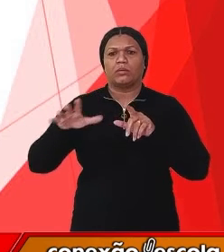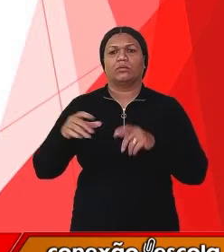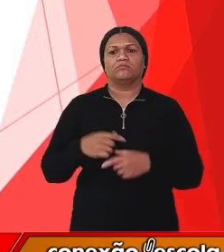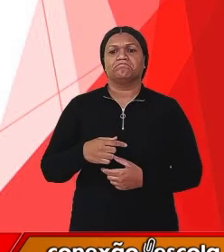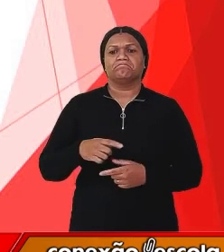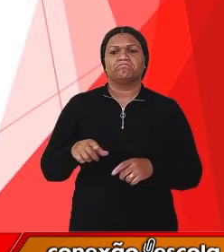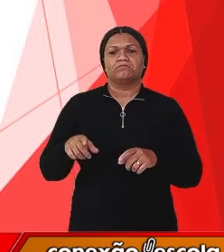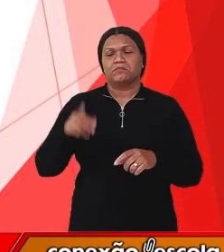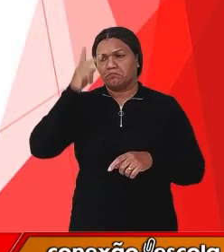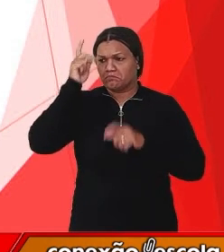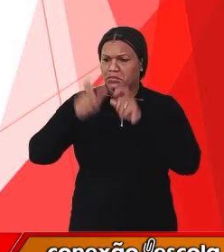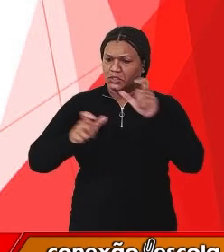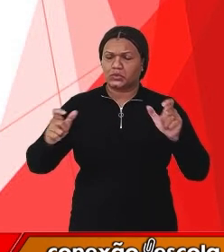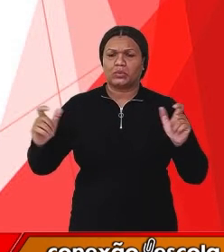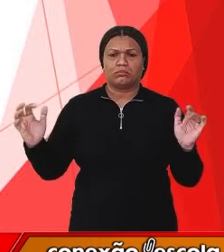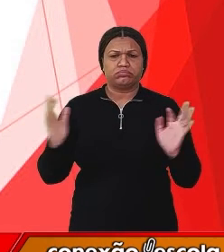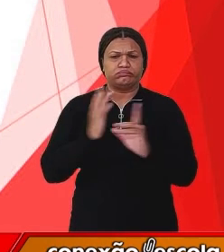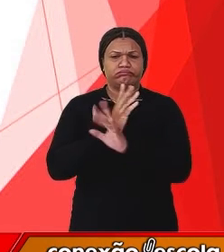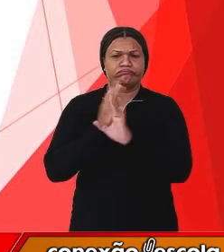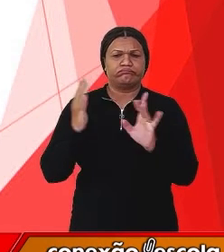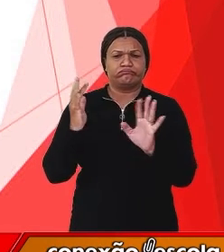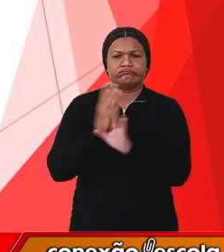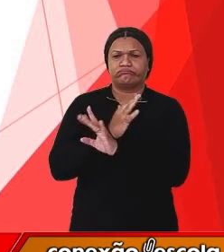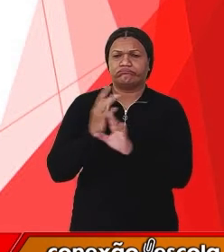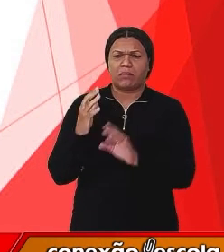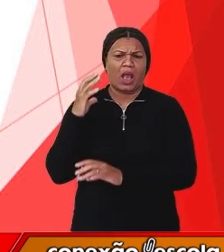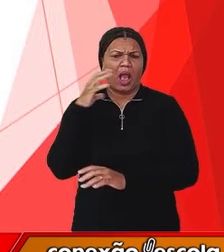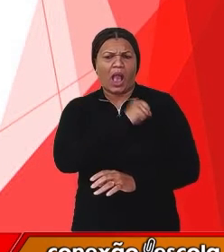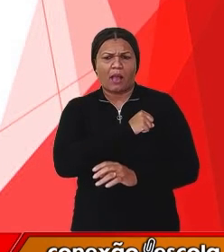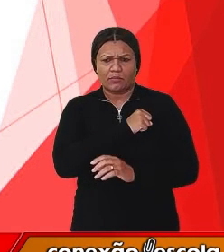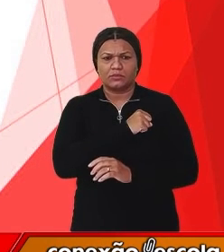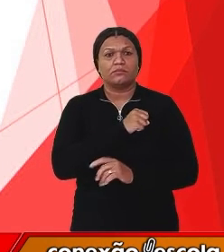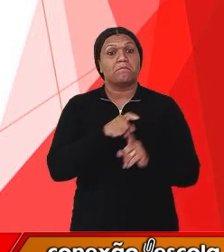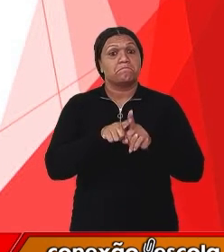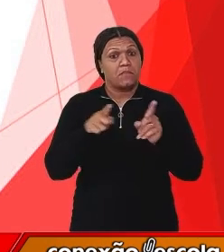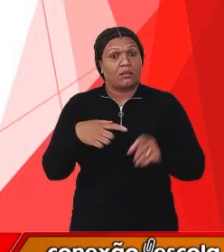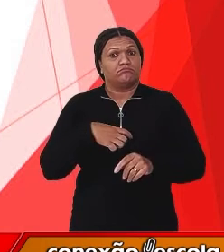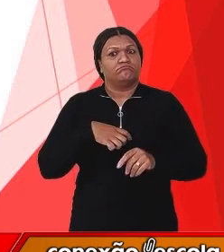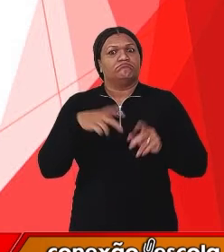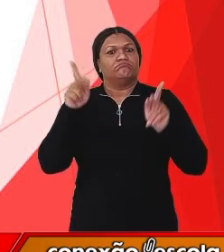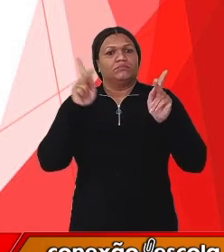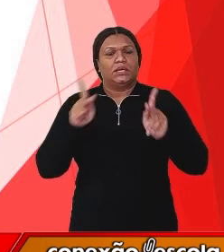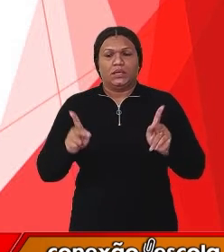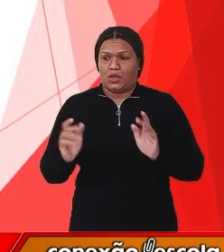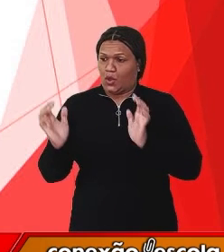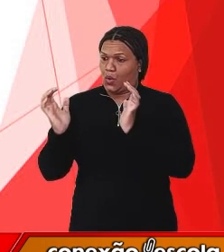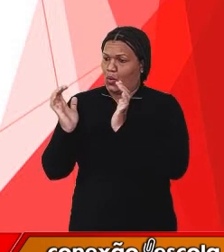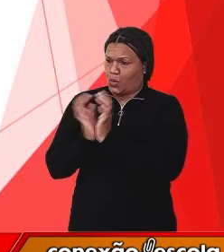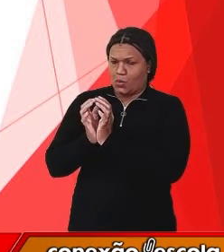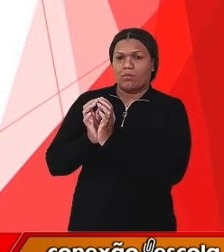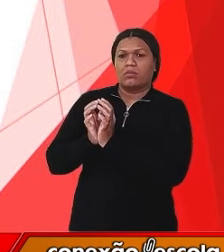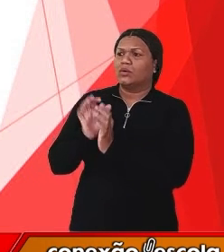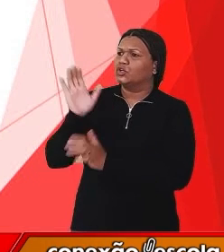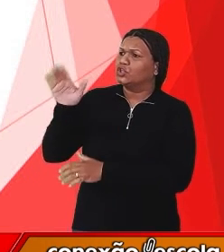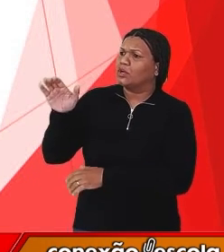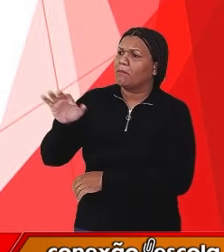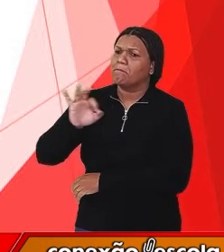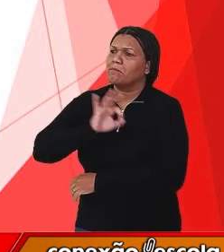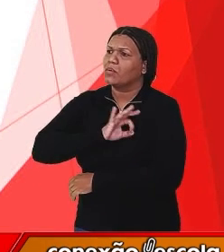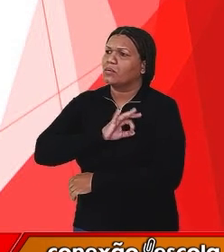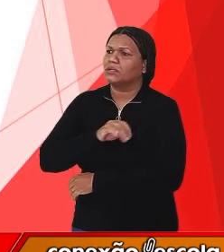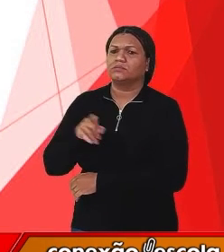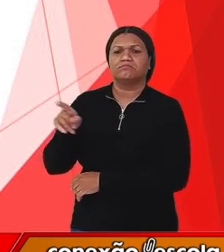pessoas passam apressadas com tanta paz. Um grupo aborda um policial. Ele parece